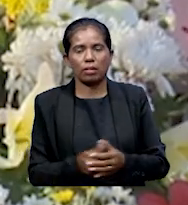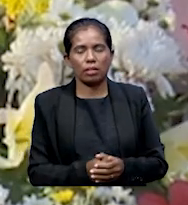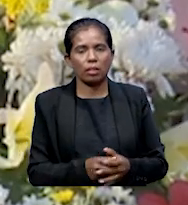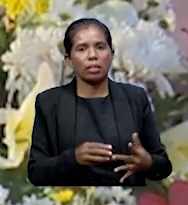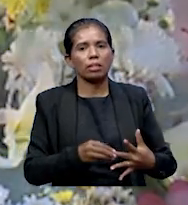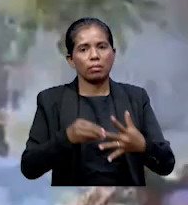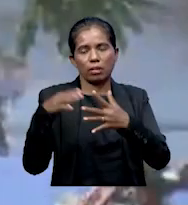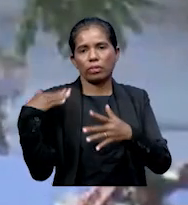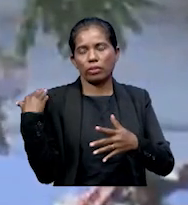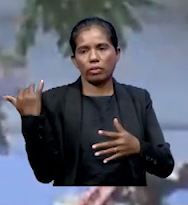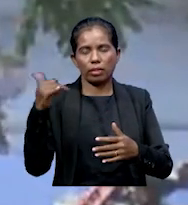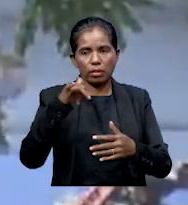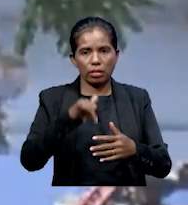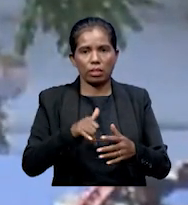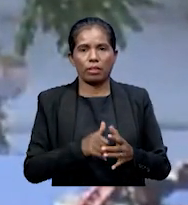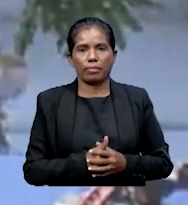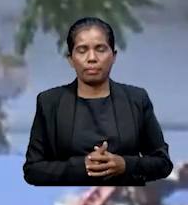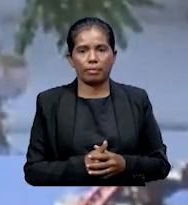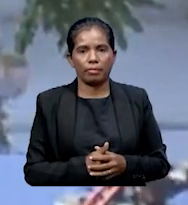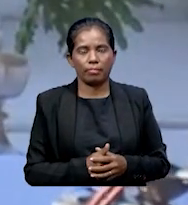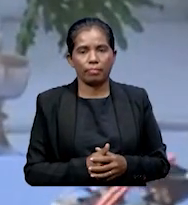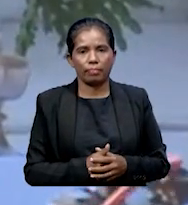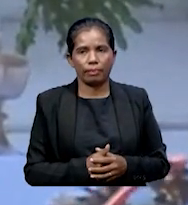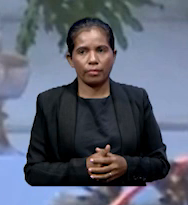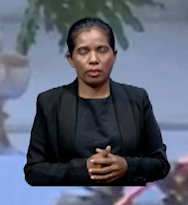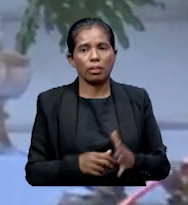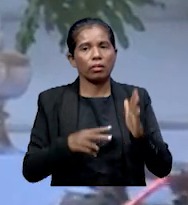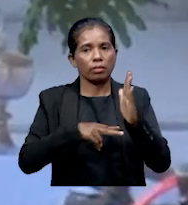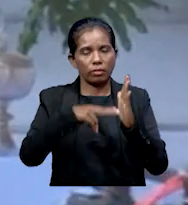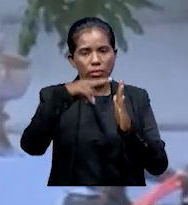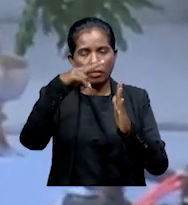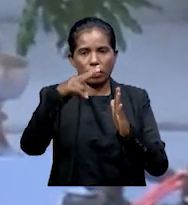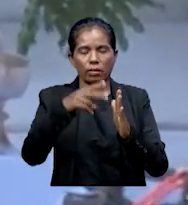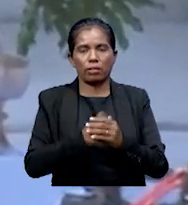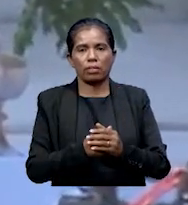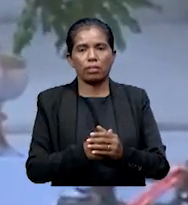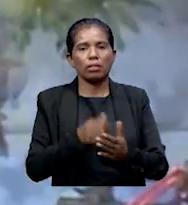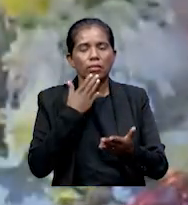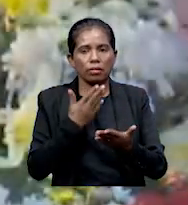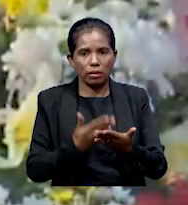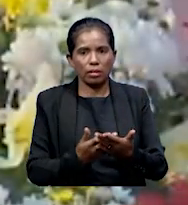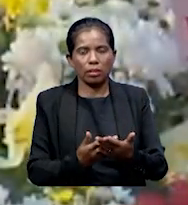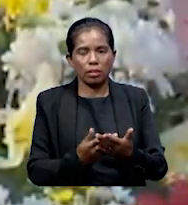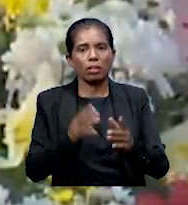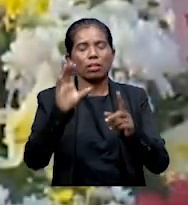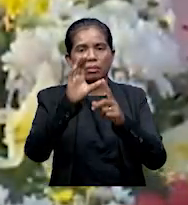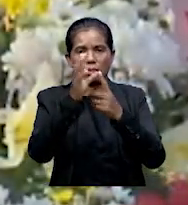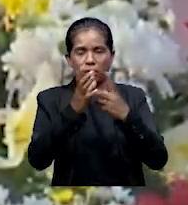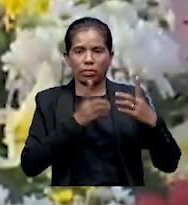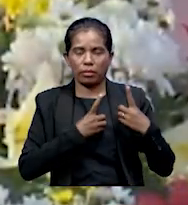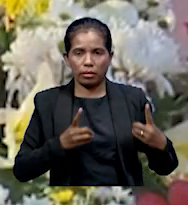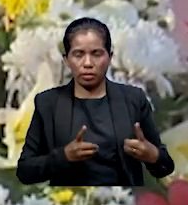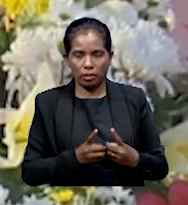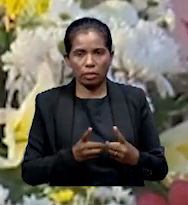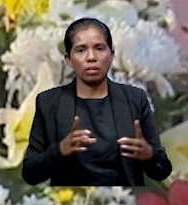nini fuan isa adolescente sira valor virtudi cultura domin cultura